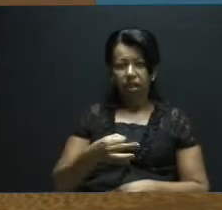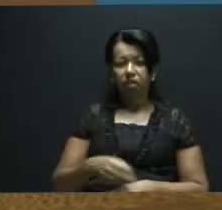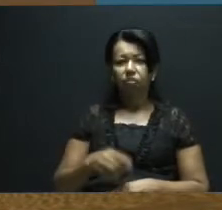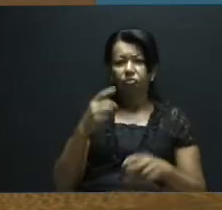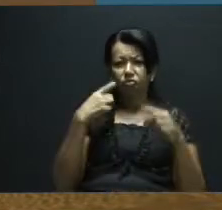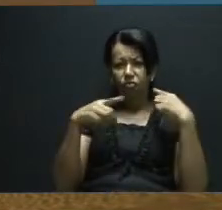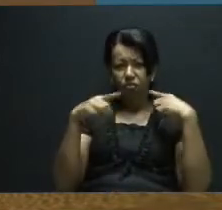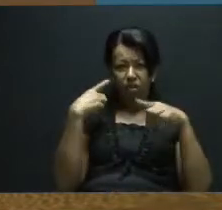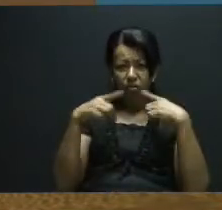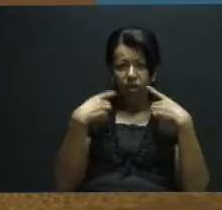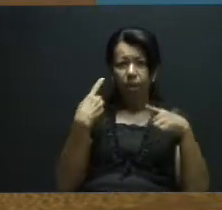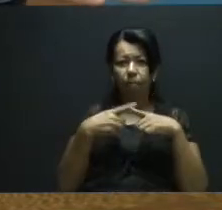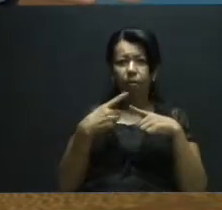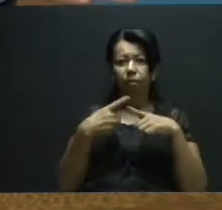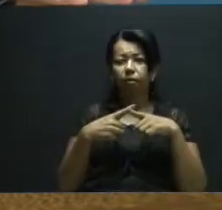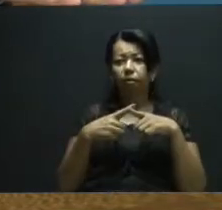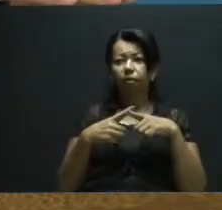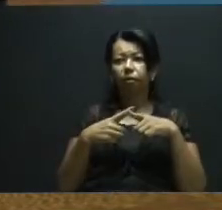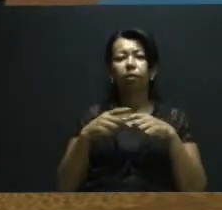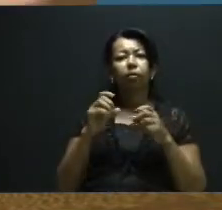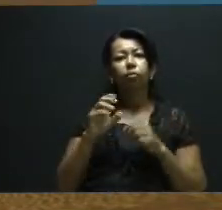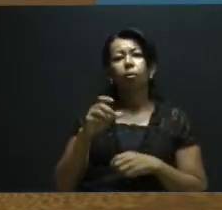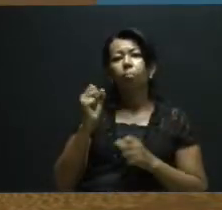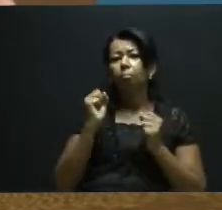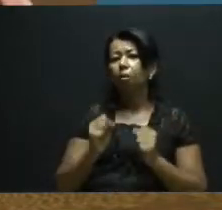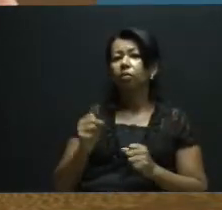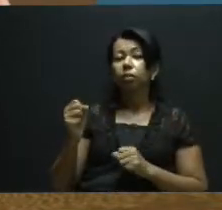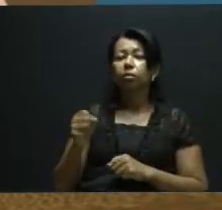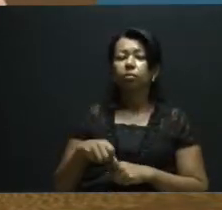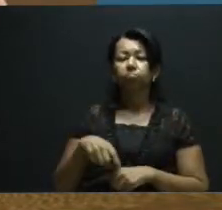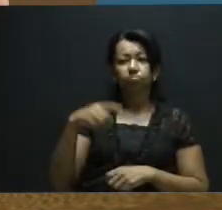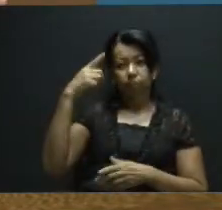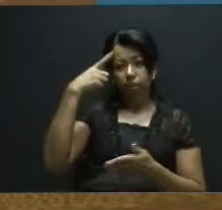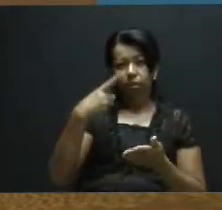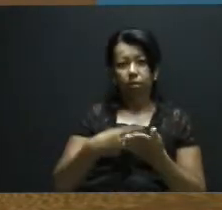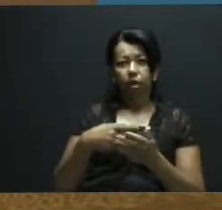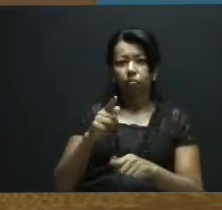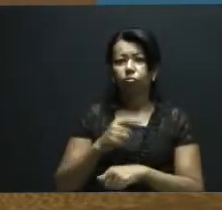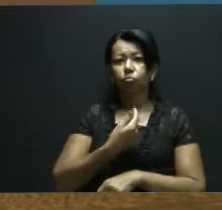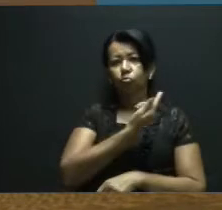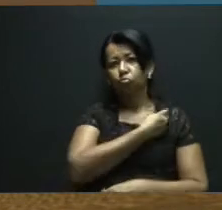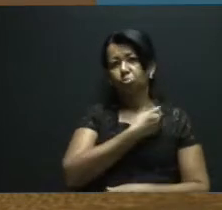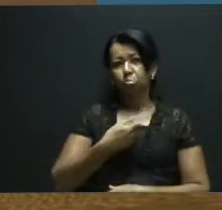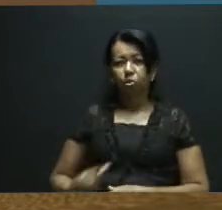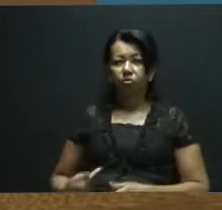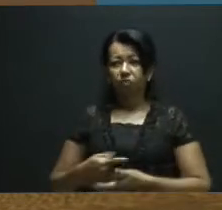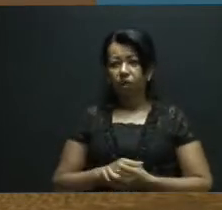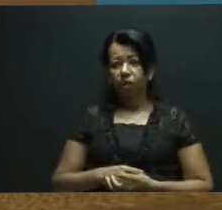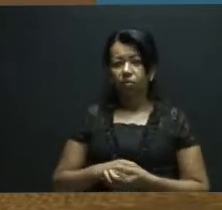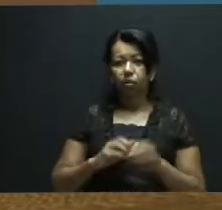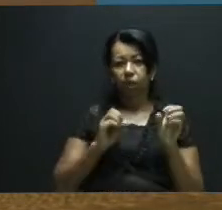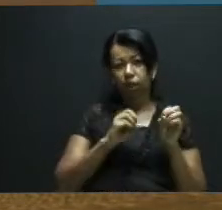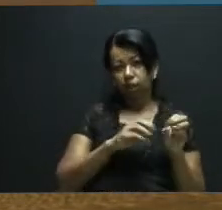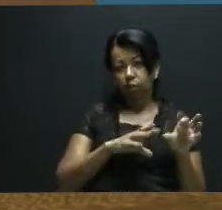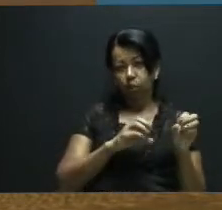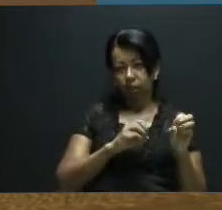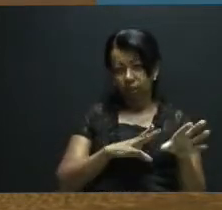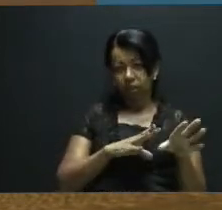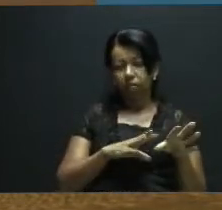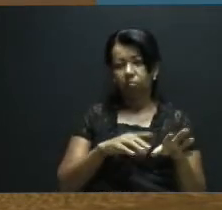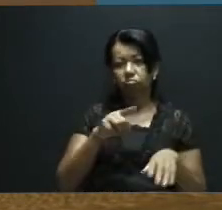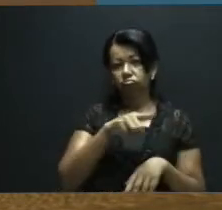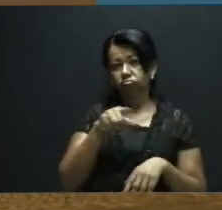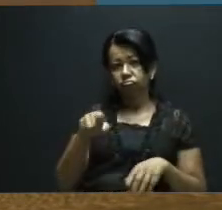se á o que só pode ser humano do governo é possível educação você